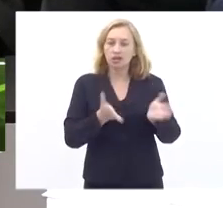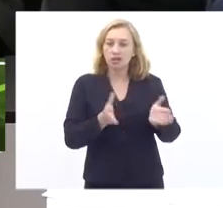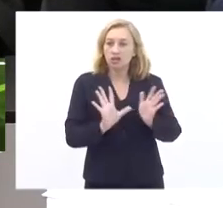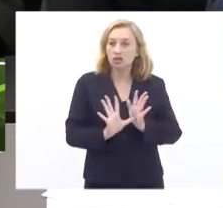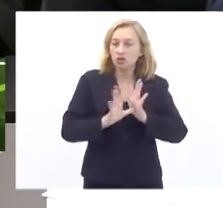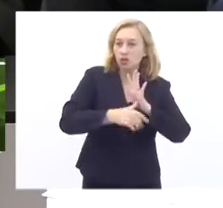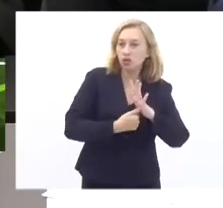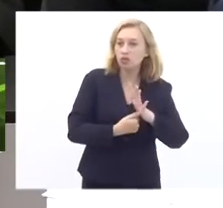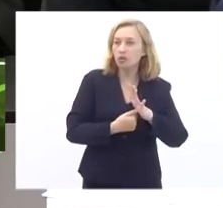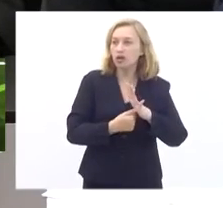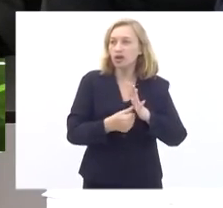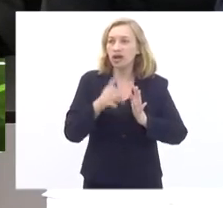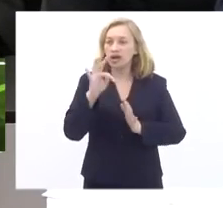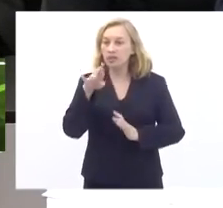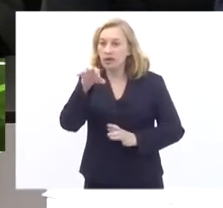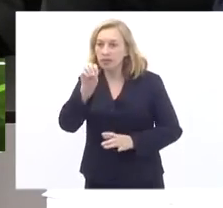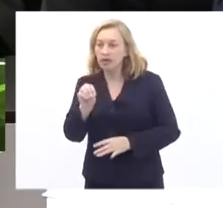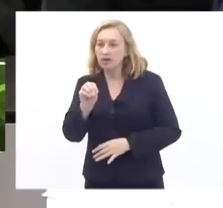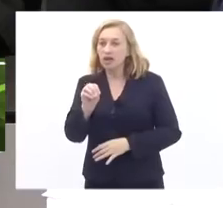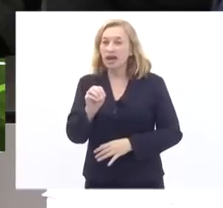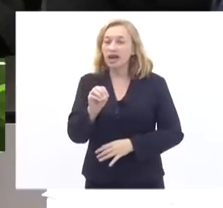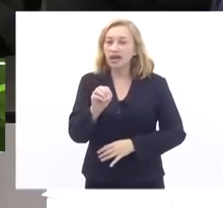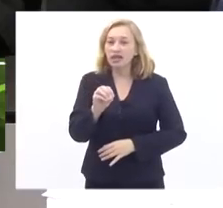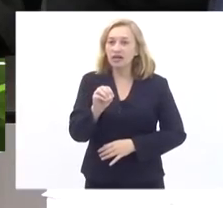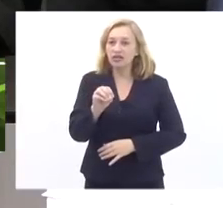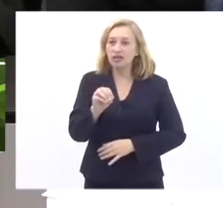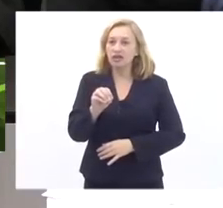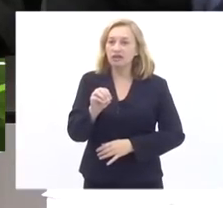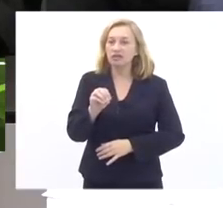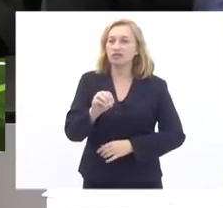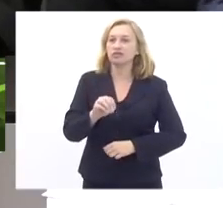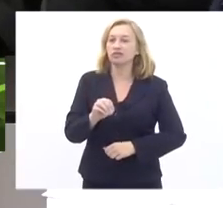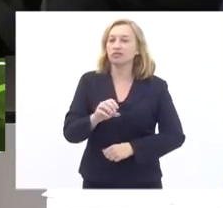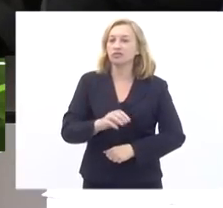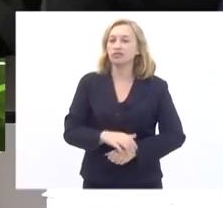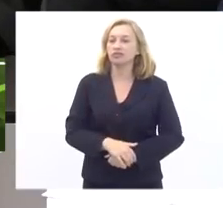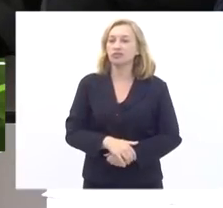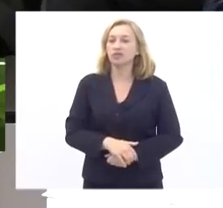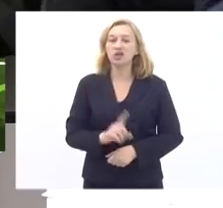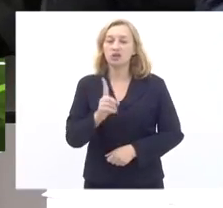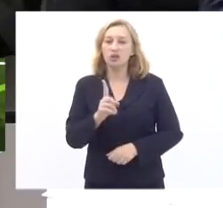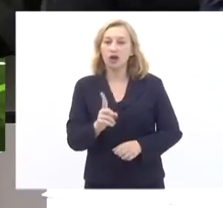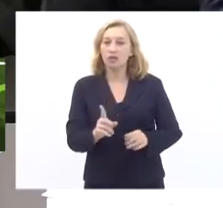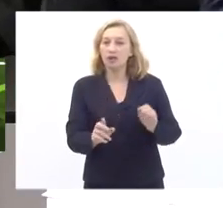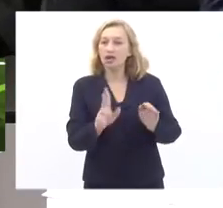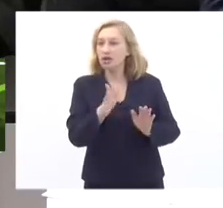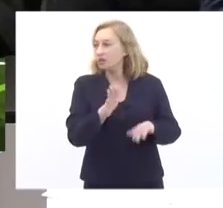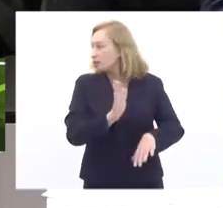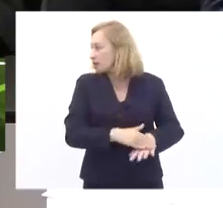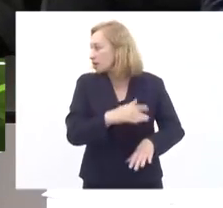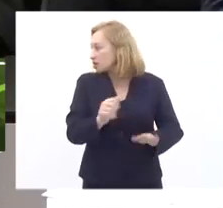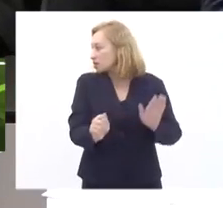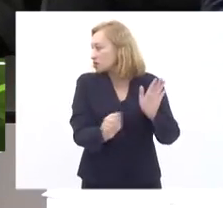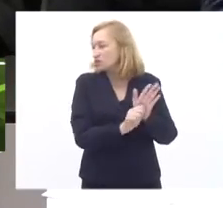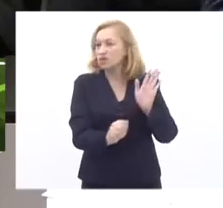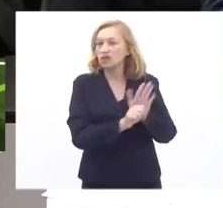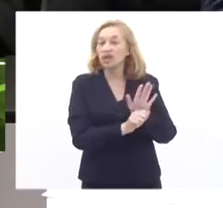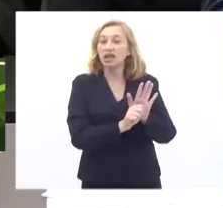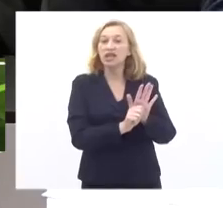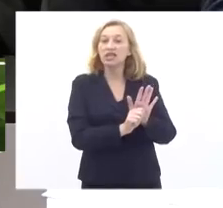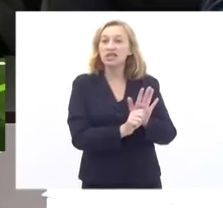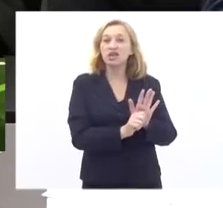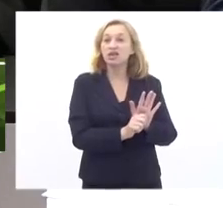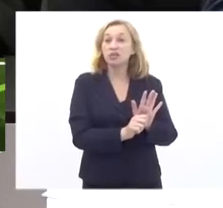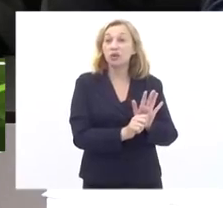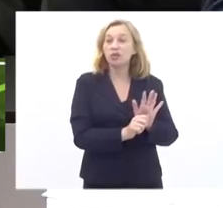equipamentos não é mais aquele elemento usuário de drogas que leva 1 metro, 2 metros de cabo e vende no ferro